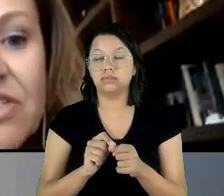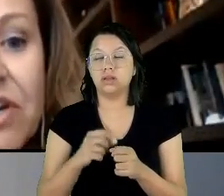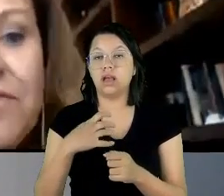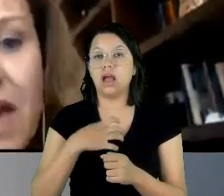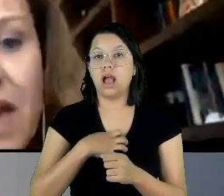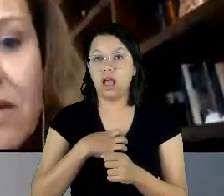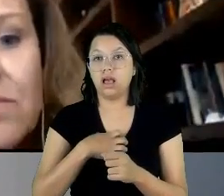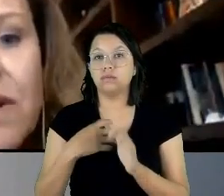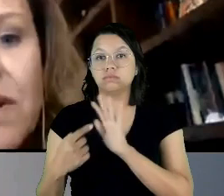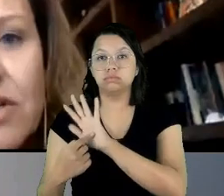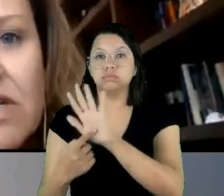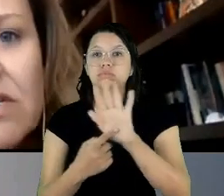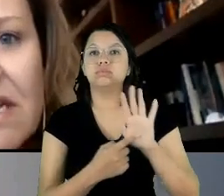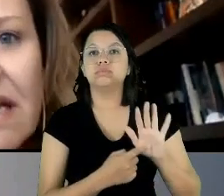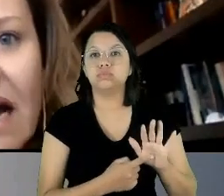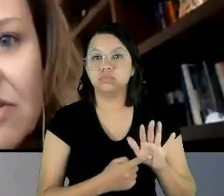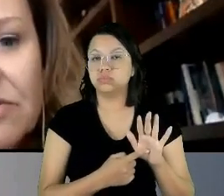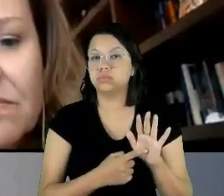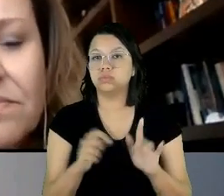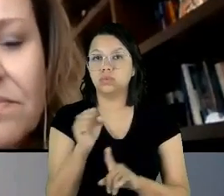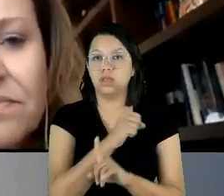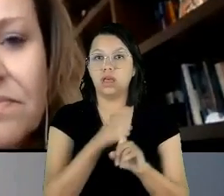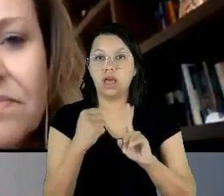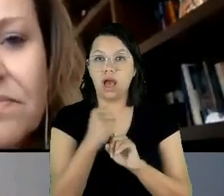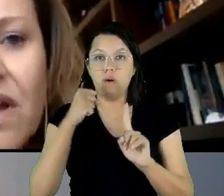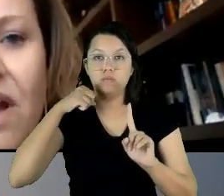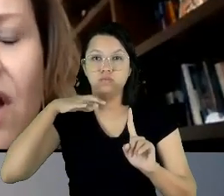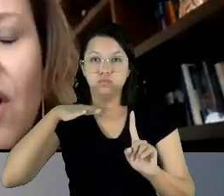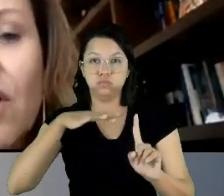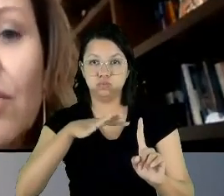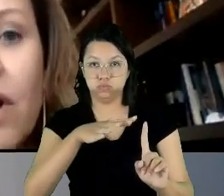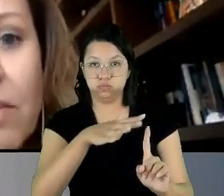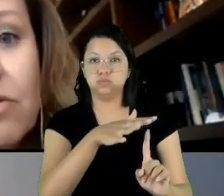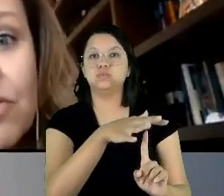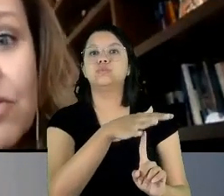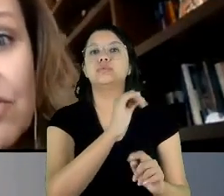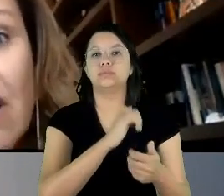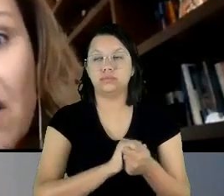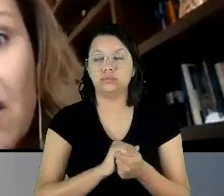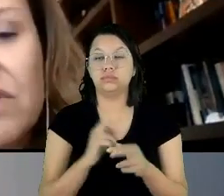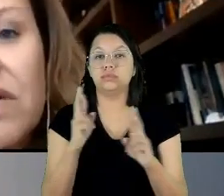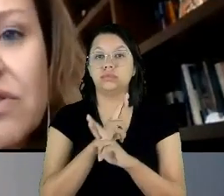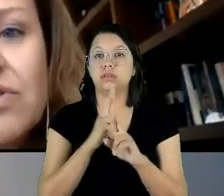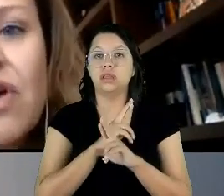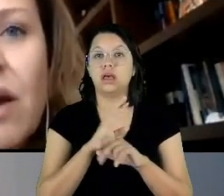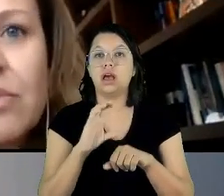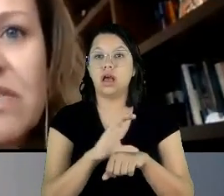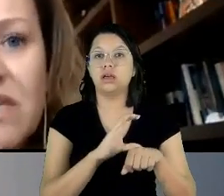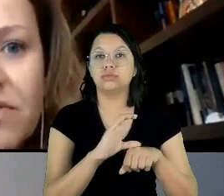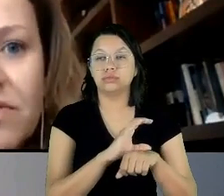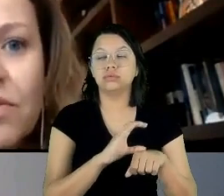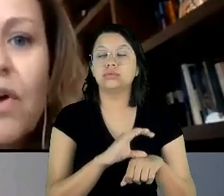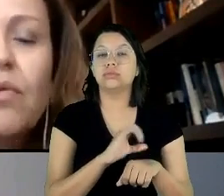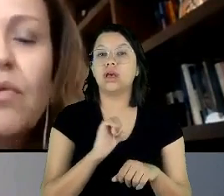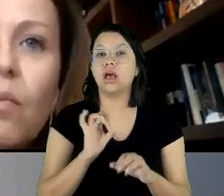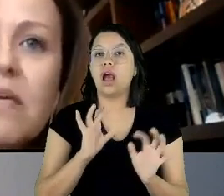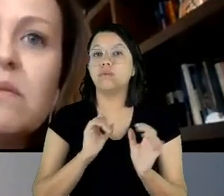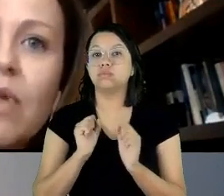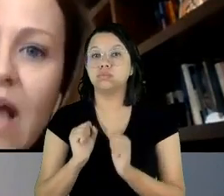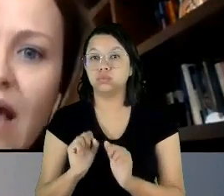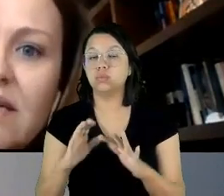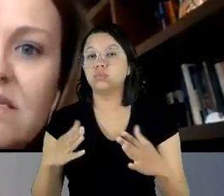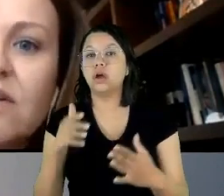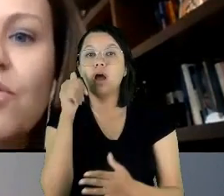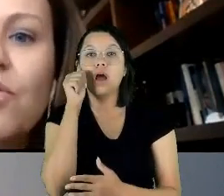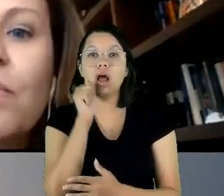e irradia efeitos para toda a sociedade. No âmbito institucional, isso só é possível quando homens